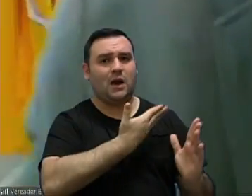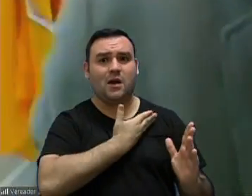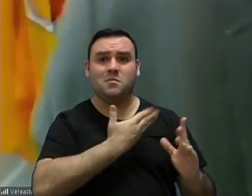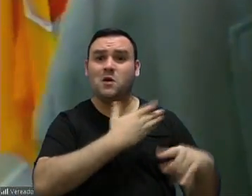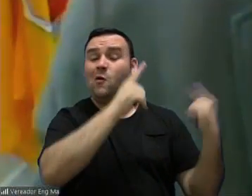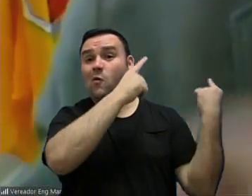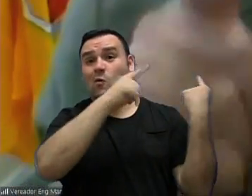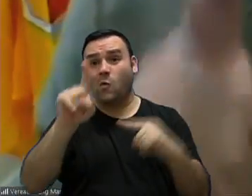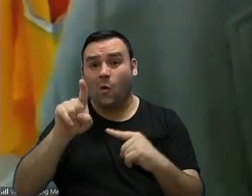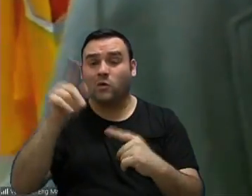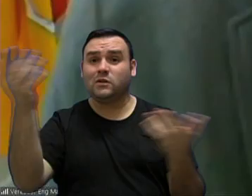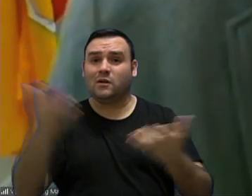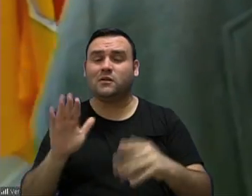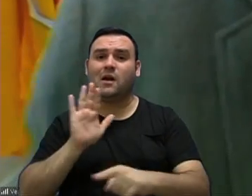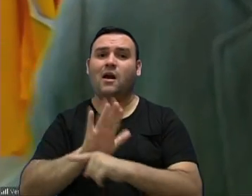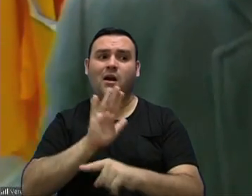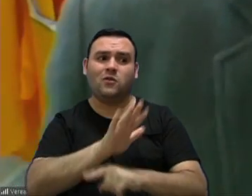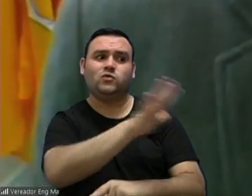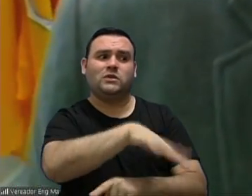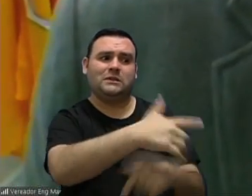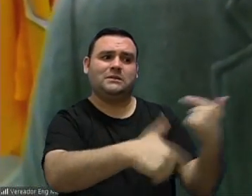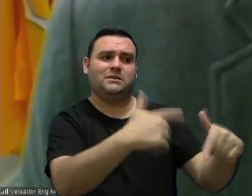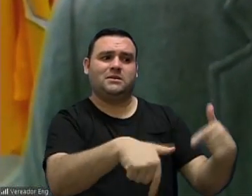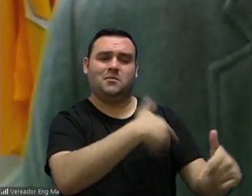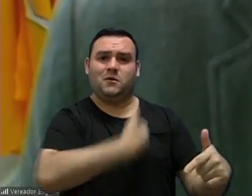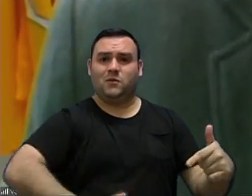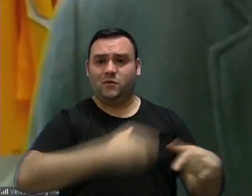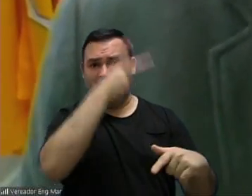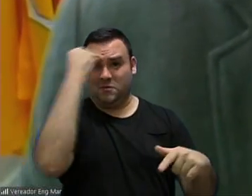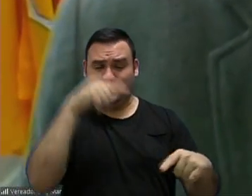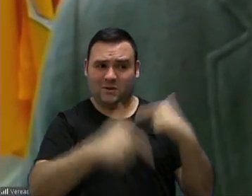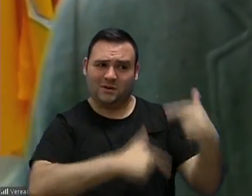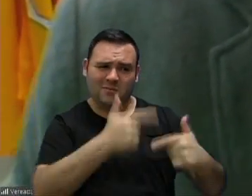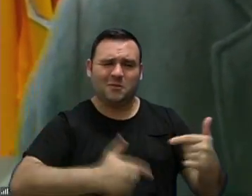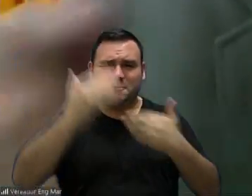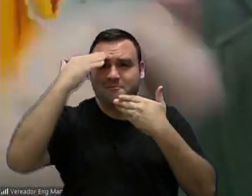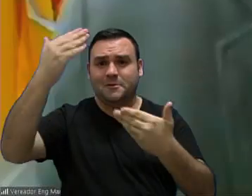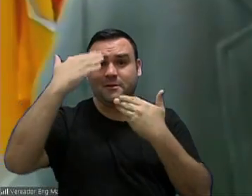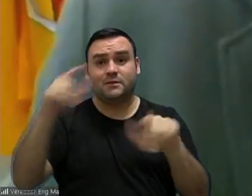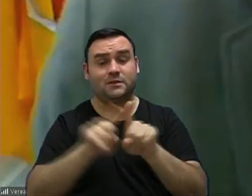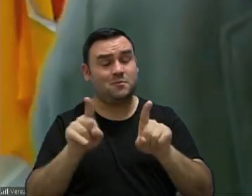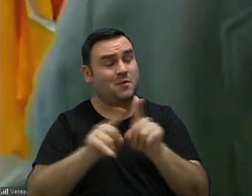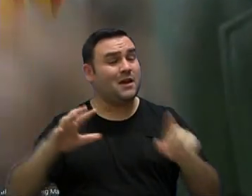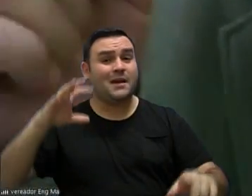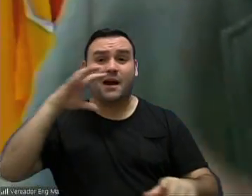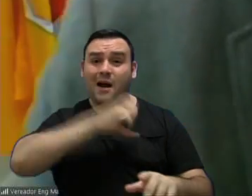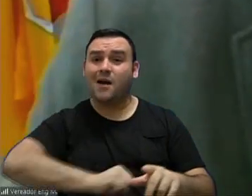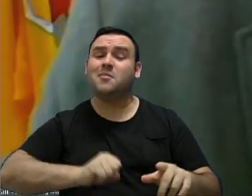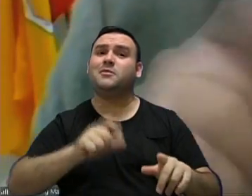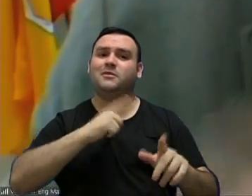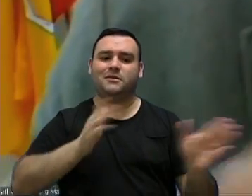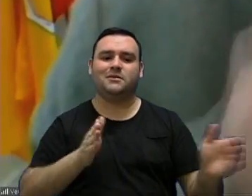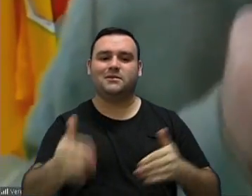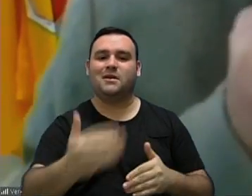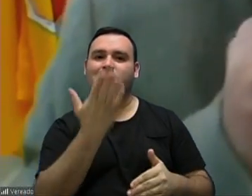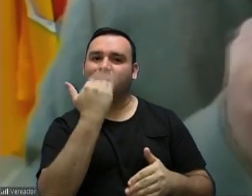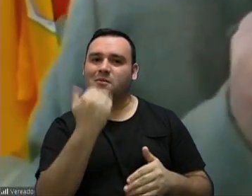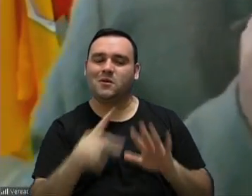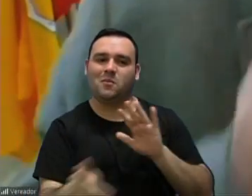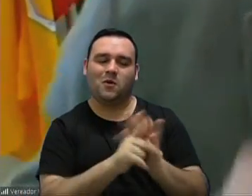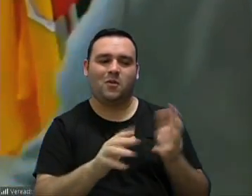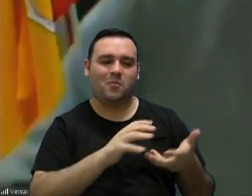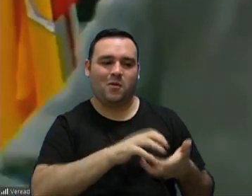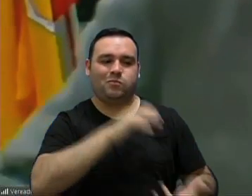votaram contra, ajudando os funcionários públicos municipais. Muito obrigado. E que venha logo a cesta dos